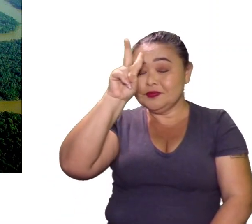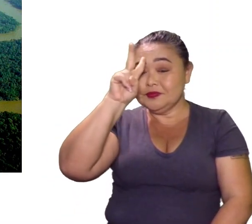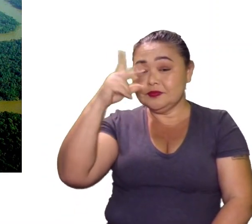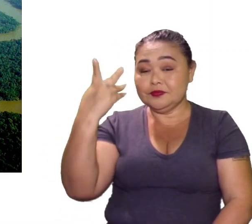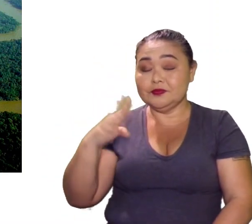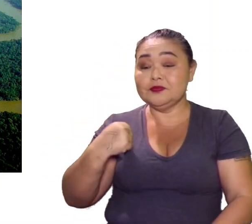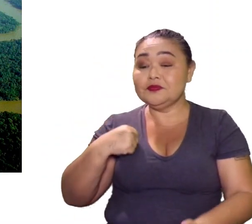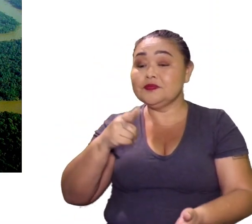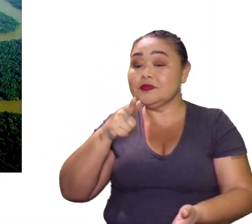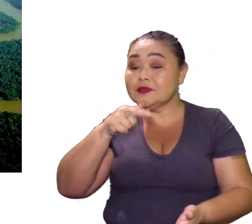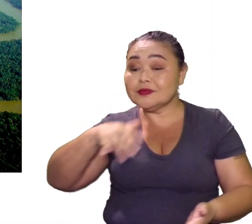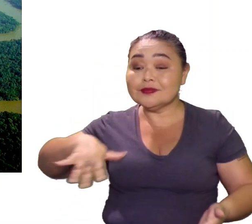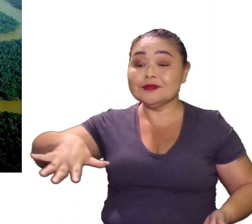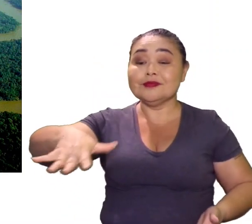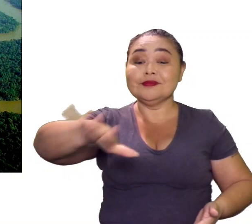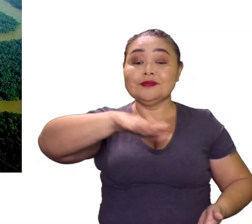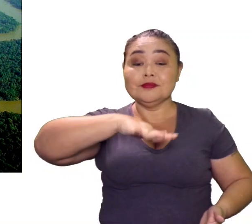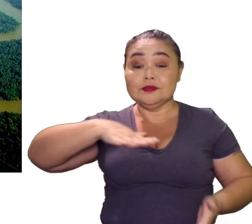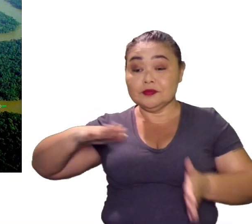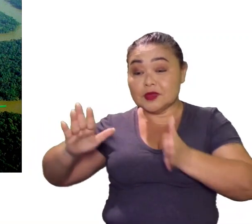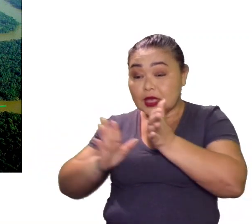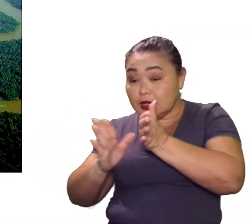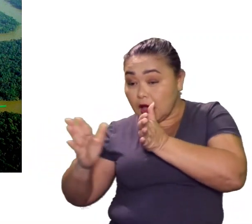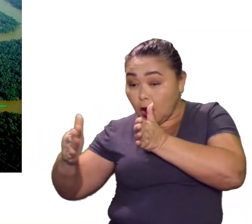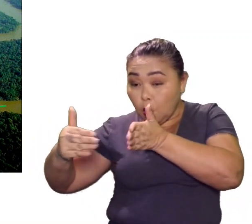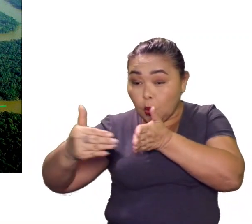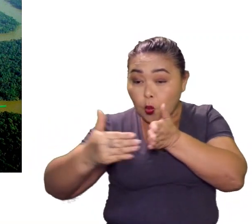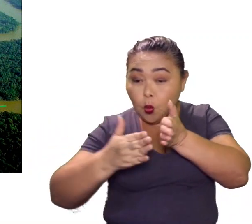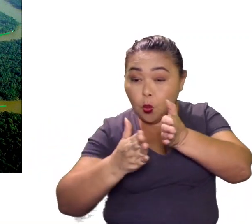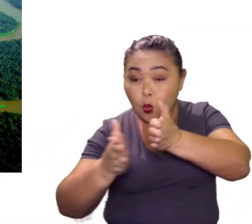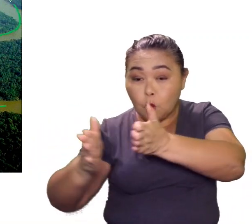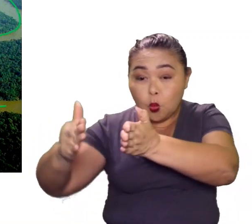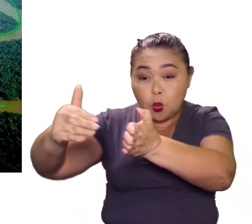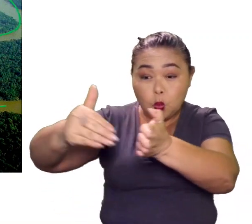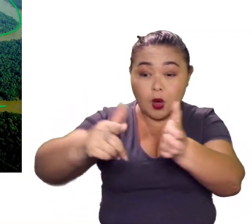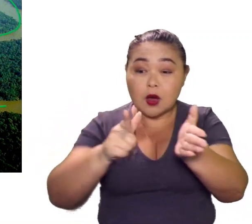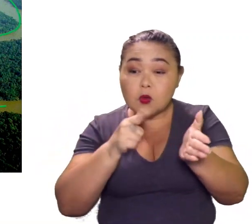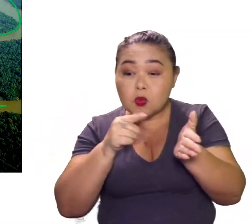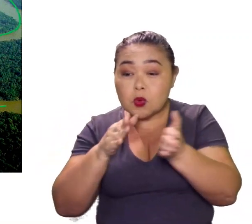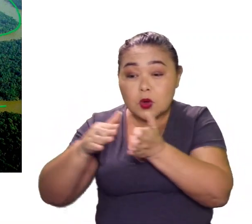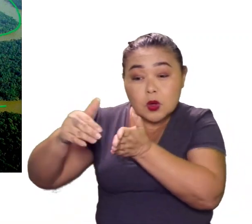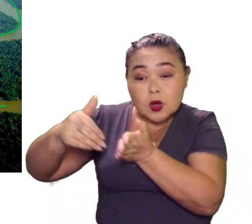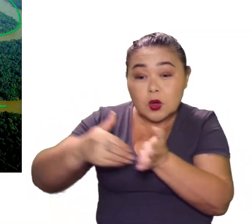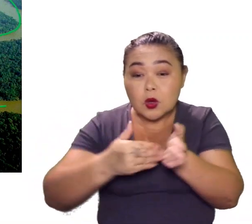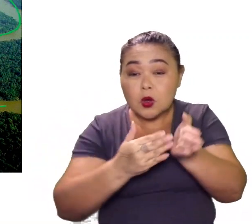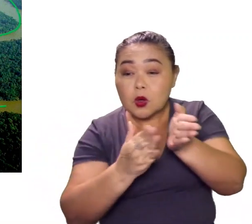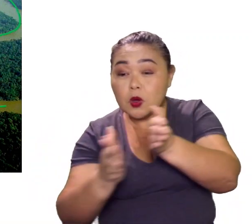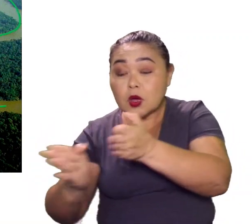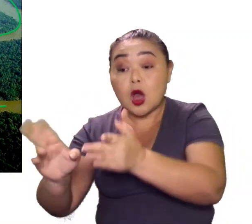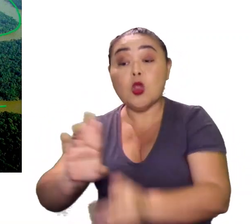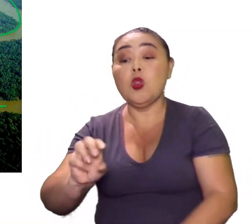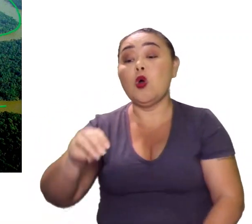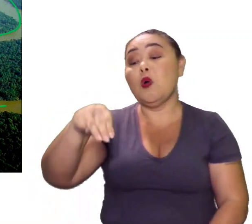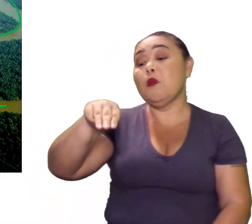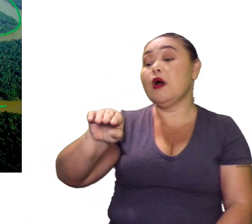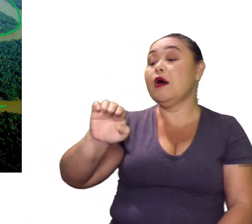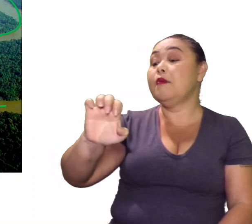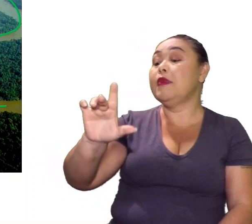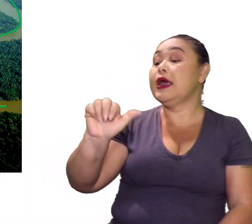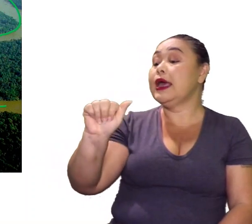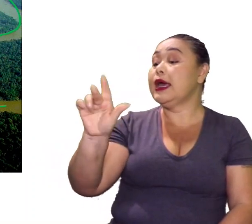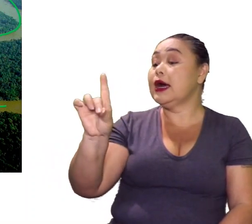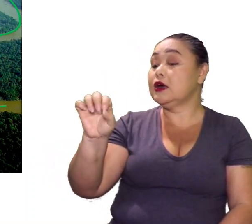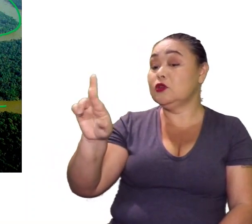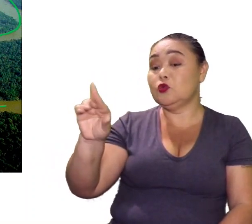de hidrografia que essas curvas que o rio vai fazendo, nós chamamos elas de meandros. Né? Isso, são os meandros. E